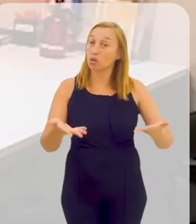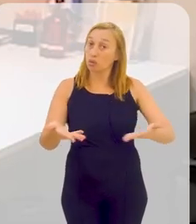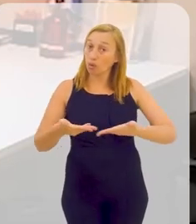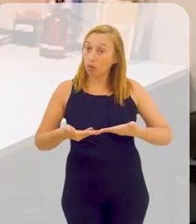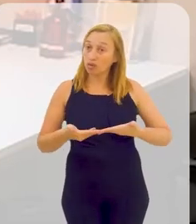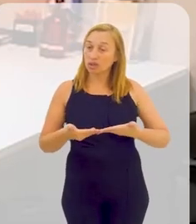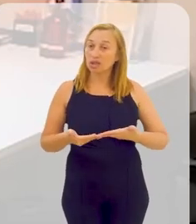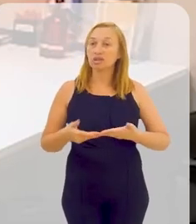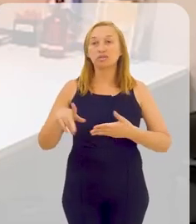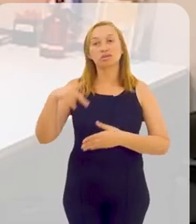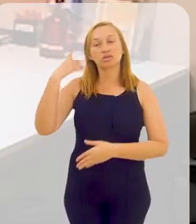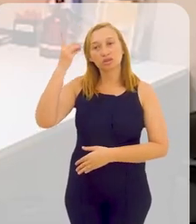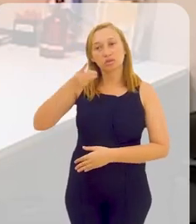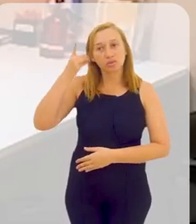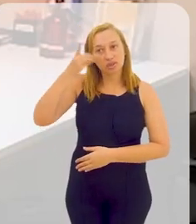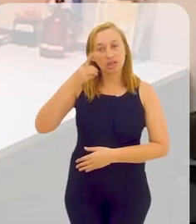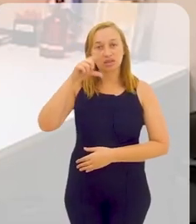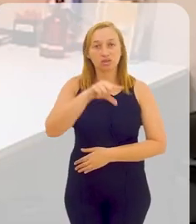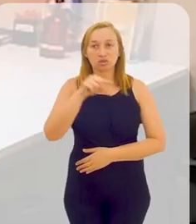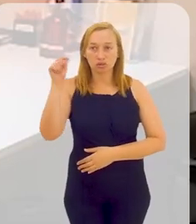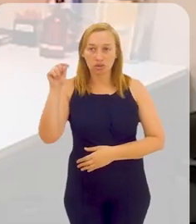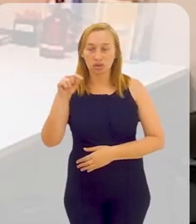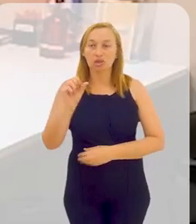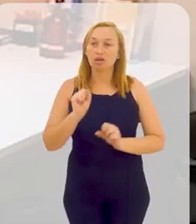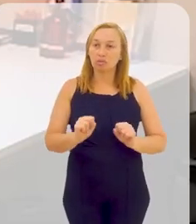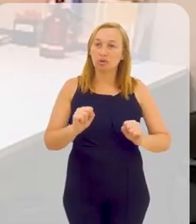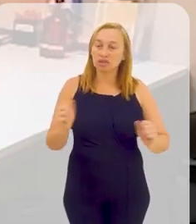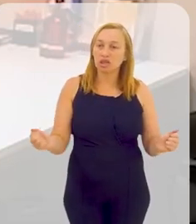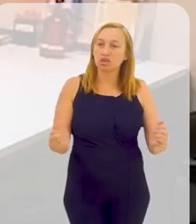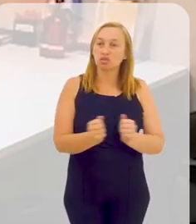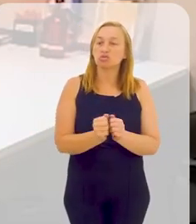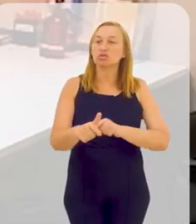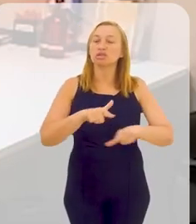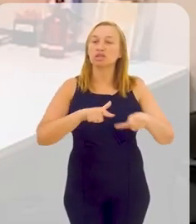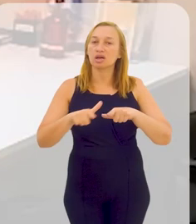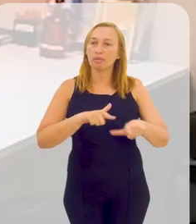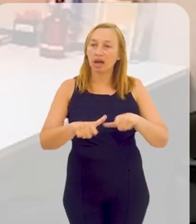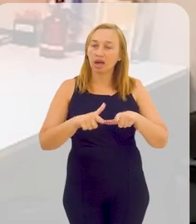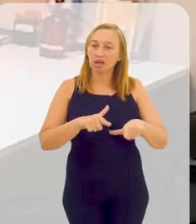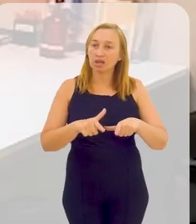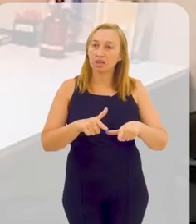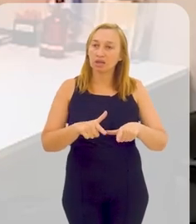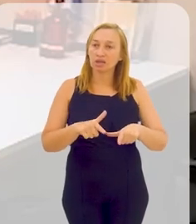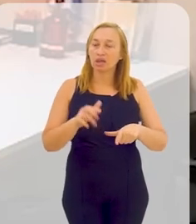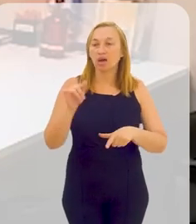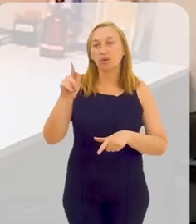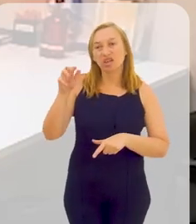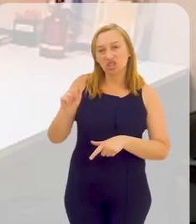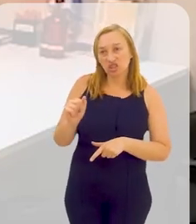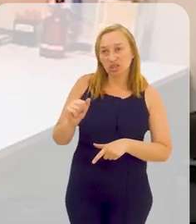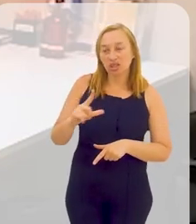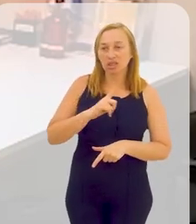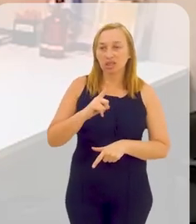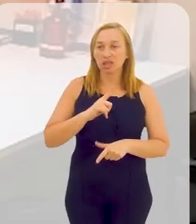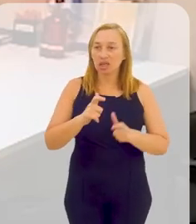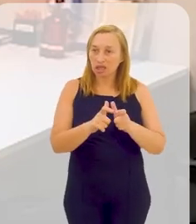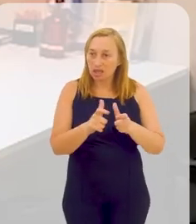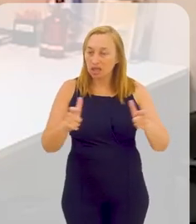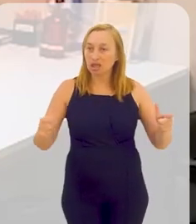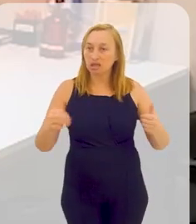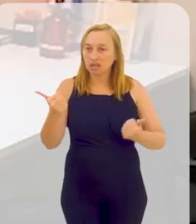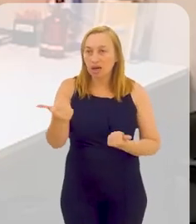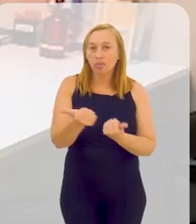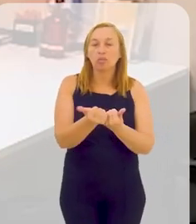e convidar parlamentares eleitos para que eles possam participar desse trabalho conosco essa é uma agenda que tem